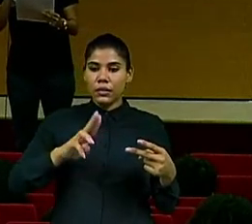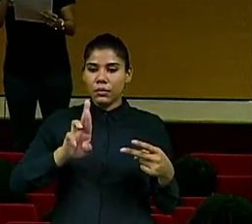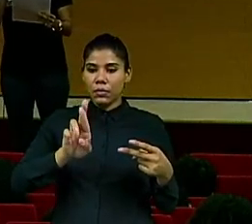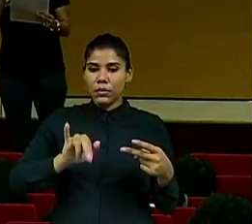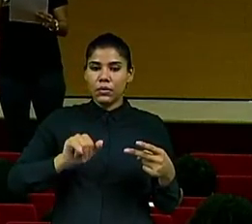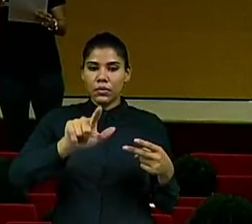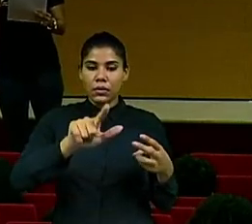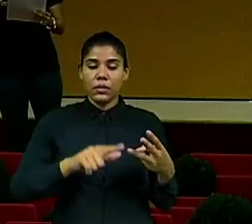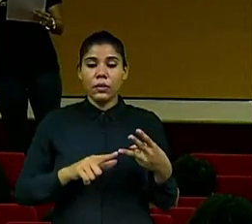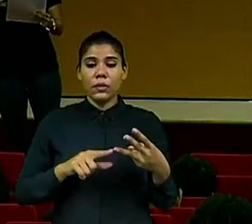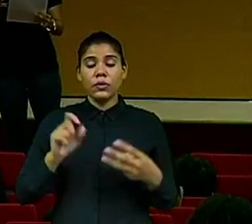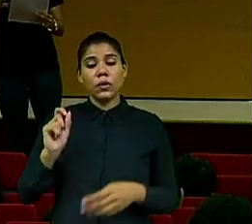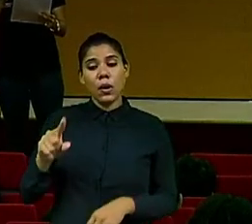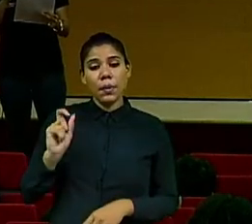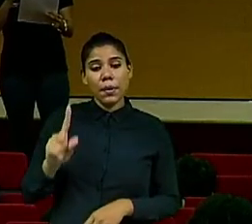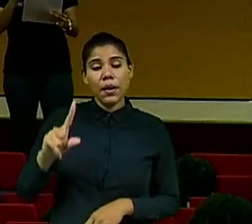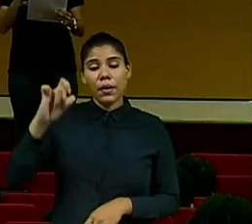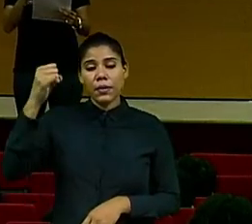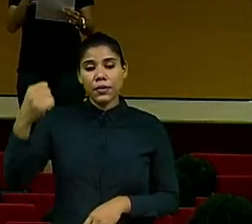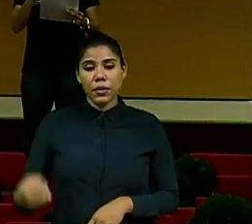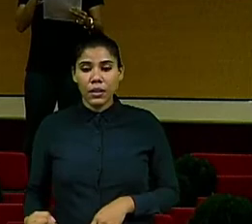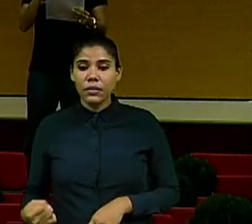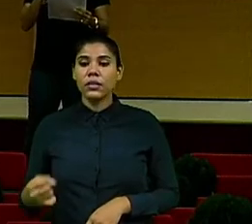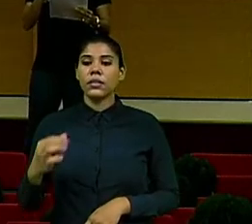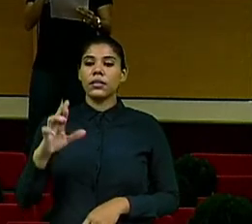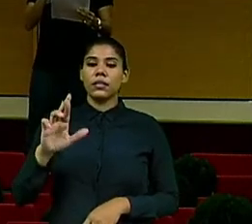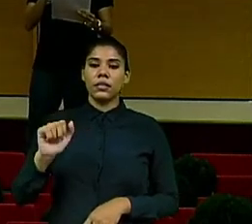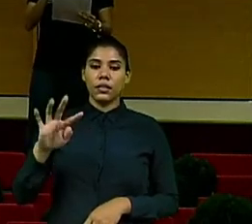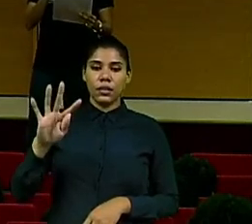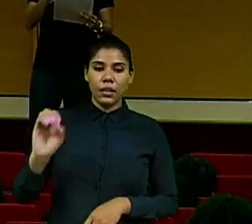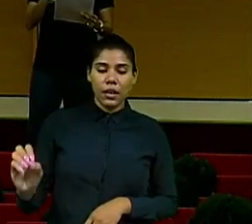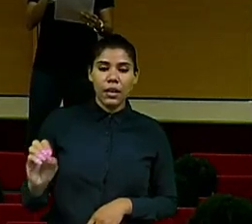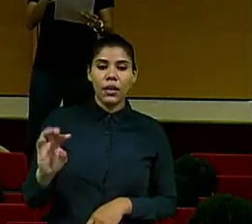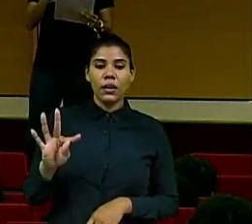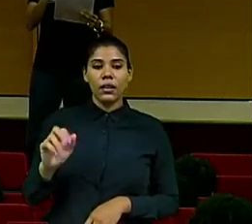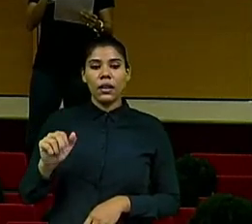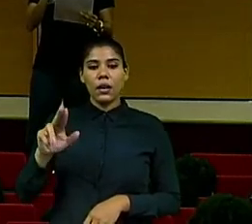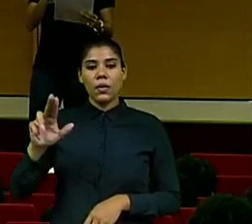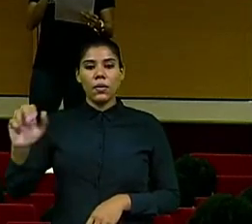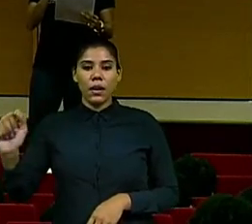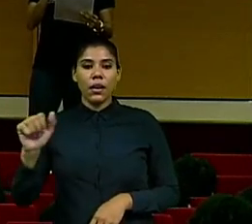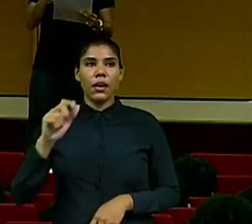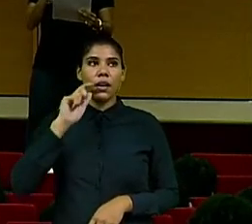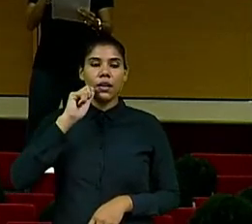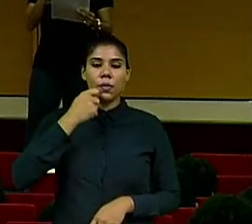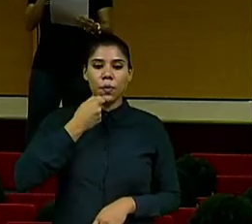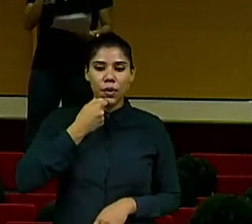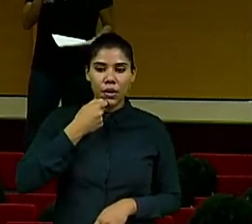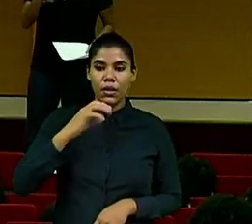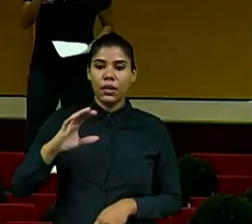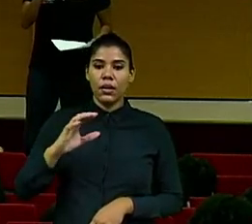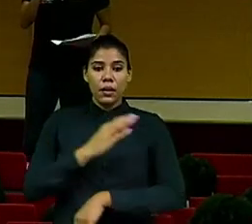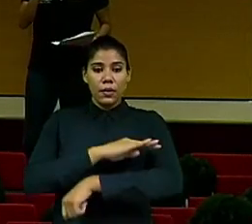Barbalha Crateús Sobral Juazeiro baixinho de Crato Morrinhos Limoeiro do Norte